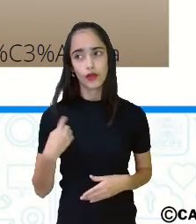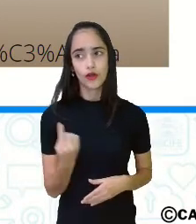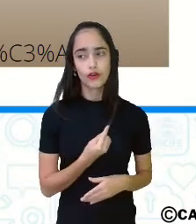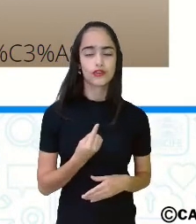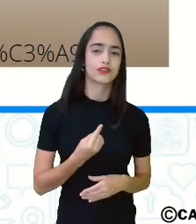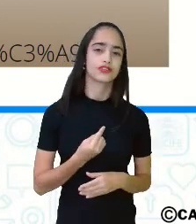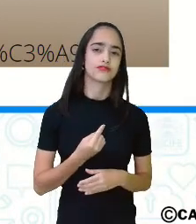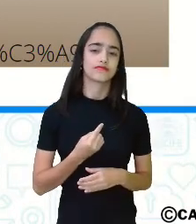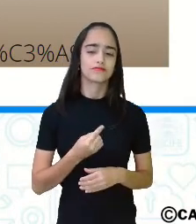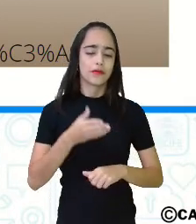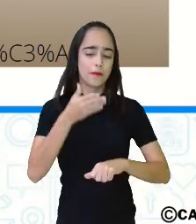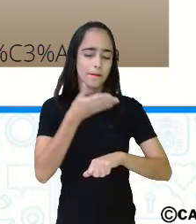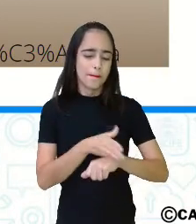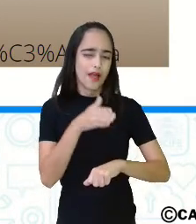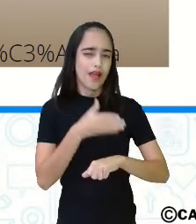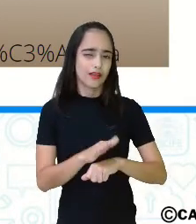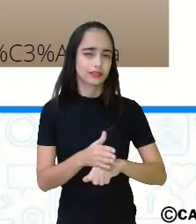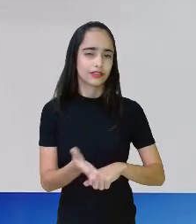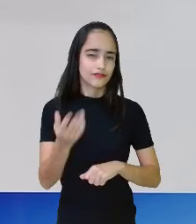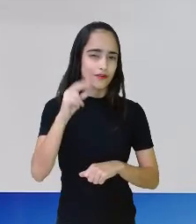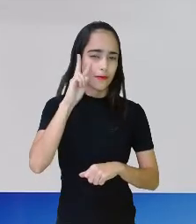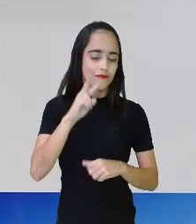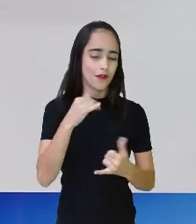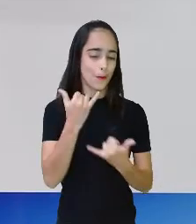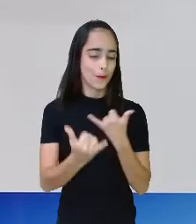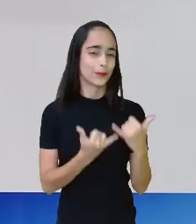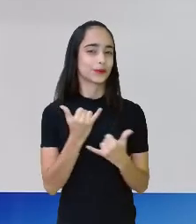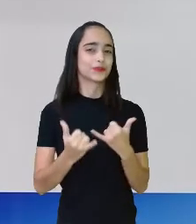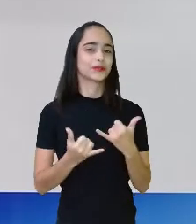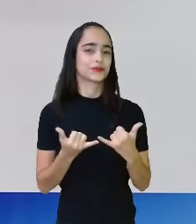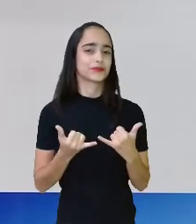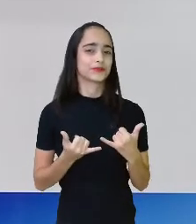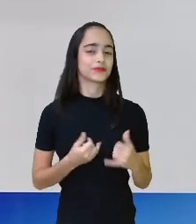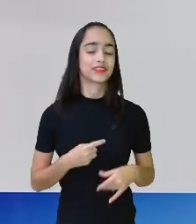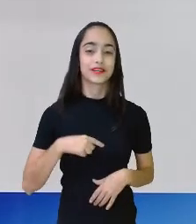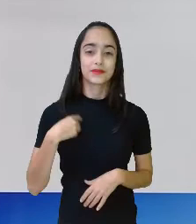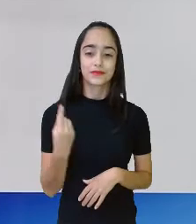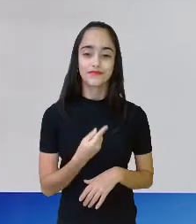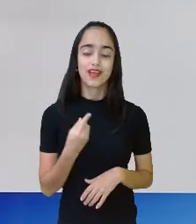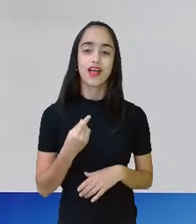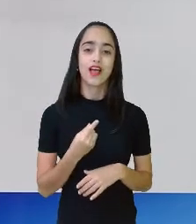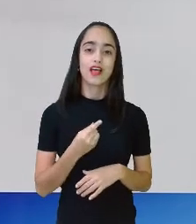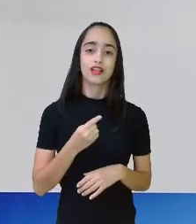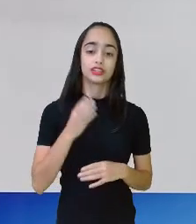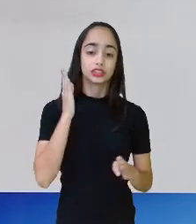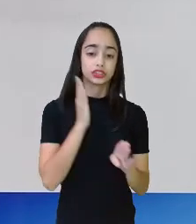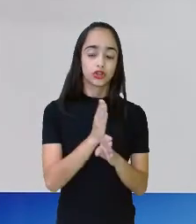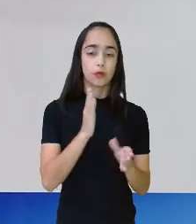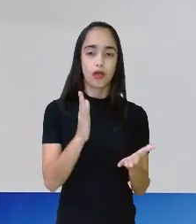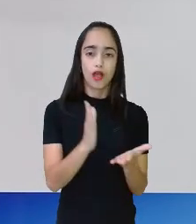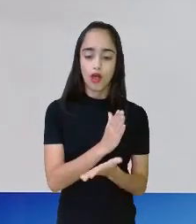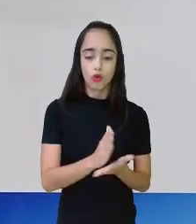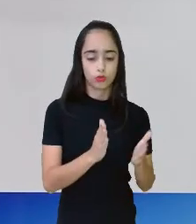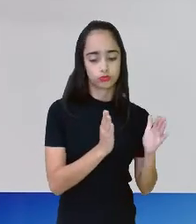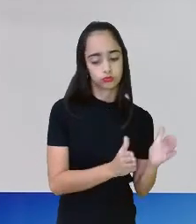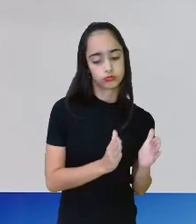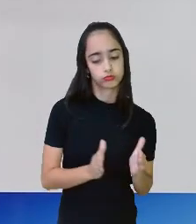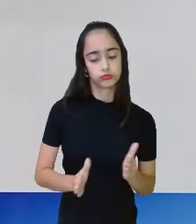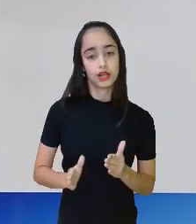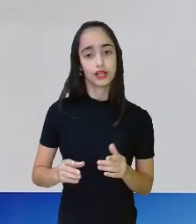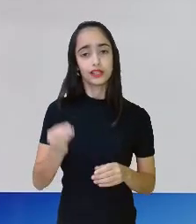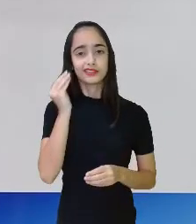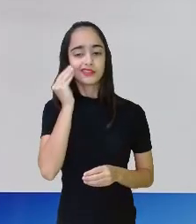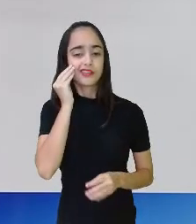na prática. Vamos ver um joguinho aí para poder a gente ver algumas sequências e tentar organizar essas